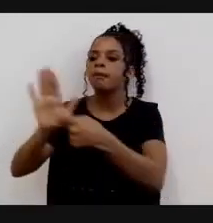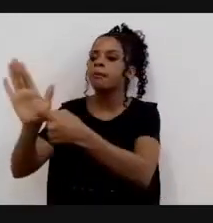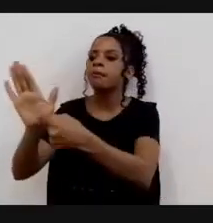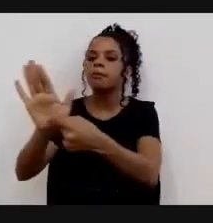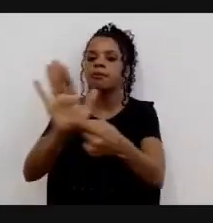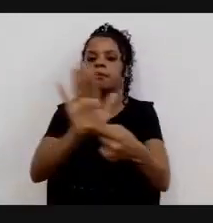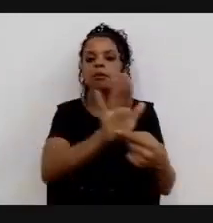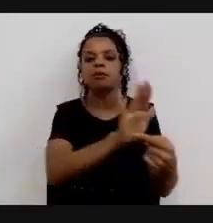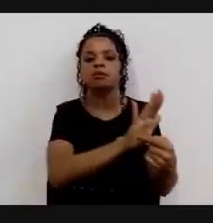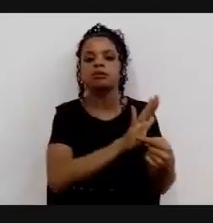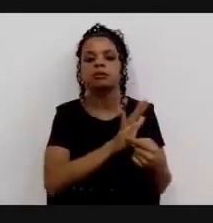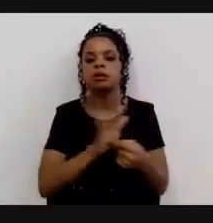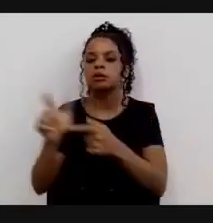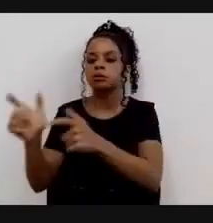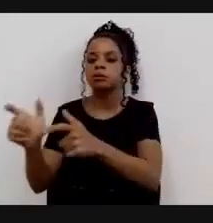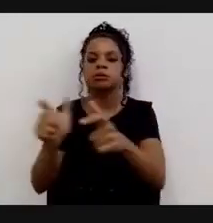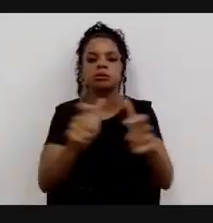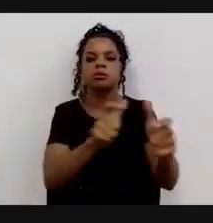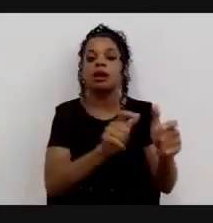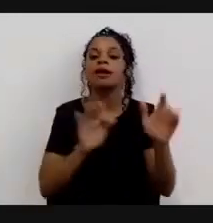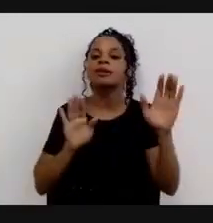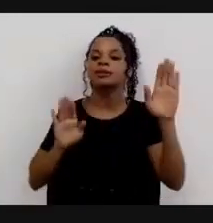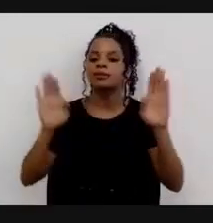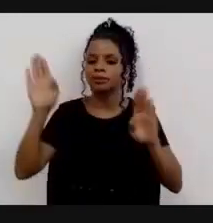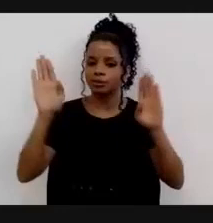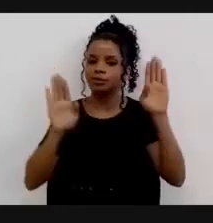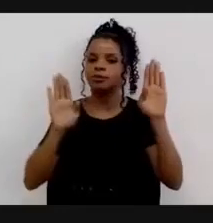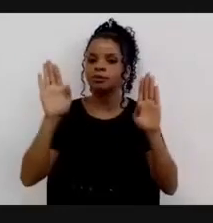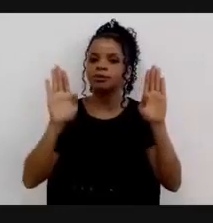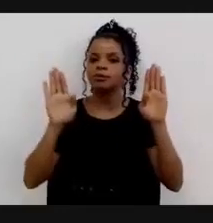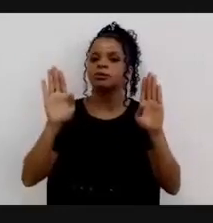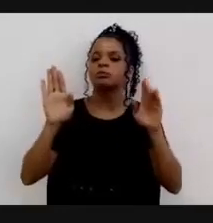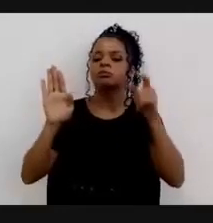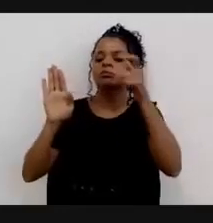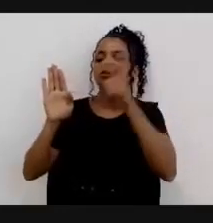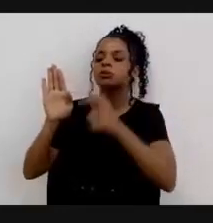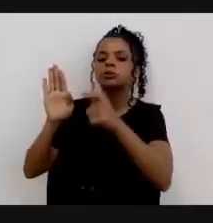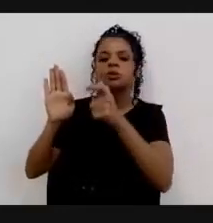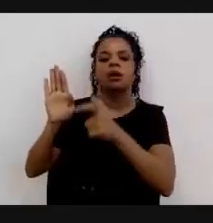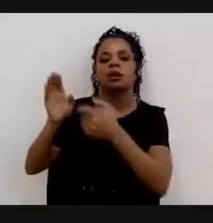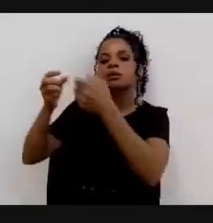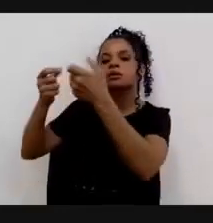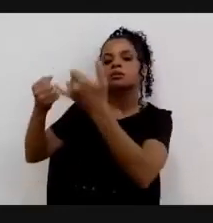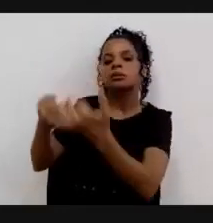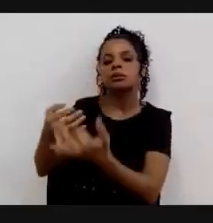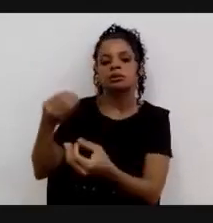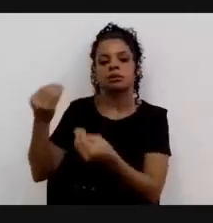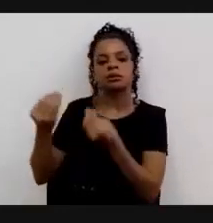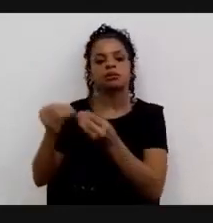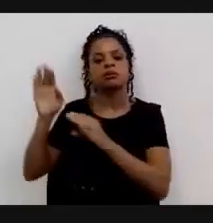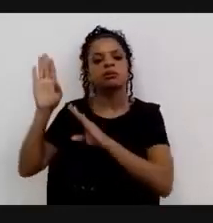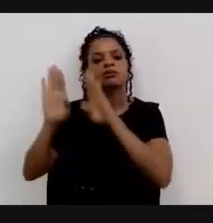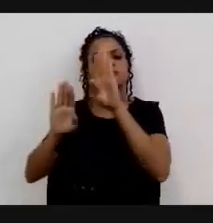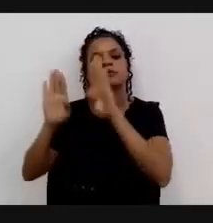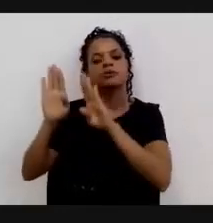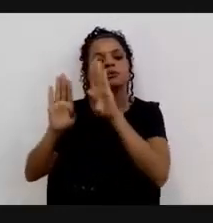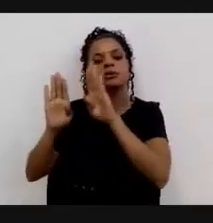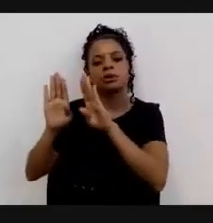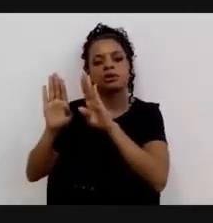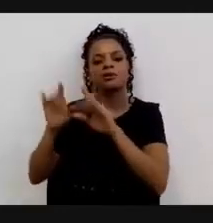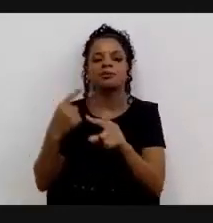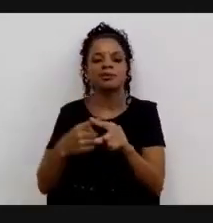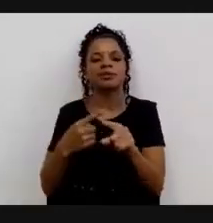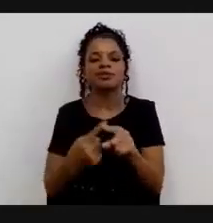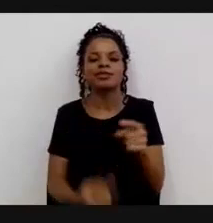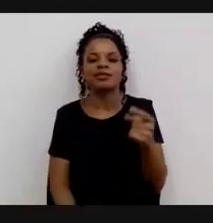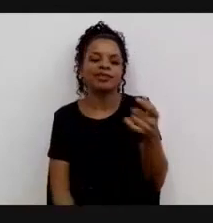cada lugar. Licitações, por exemplo, a gente para lá no setor de compras, eu explico o que é um pouquinho de licitações, como é que funciona a licitação, porque o povo acha que é